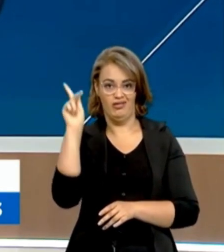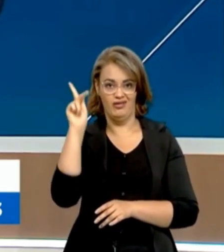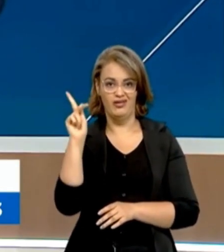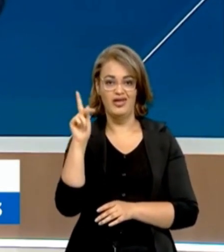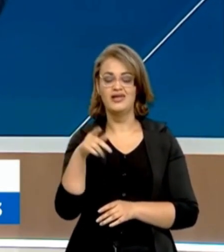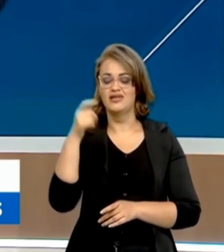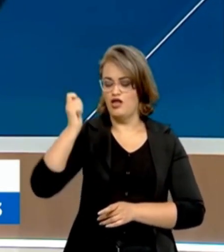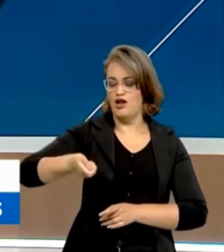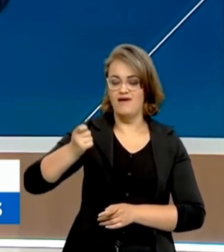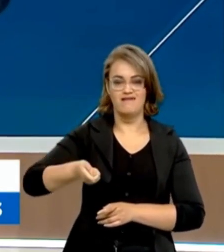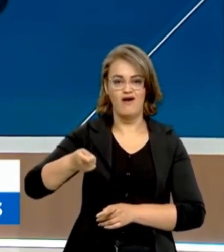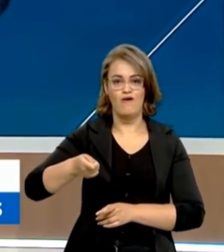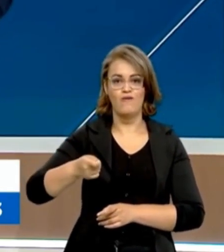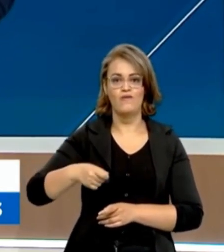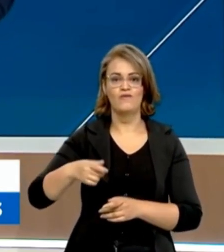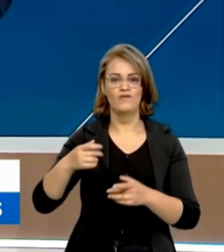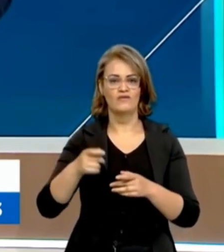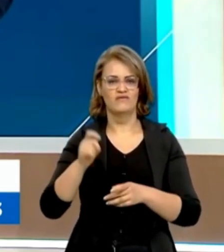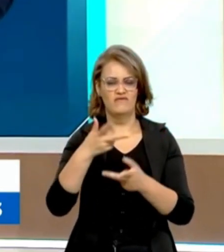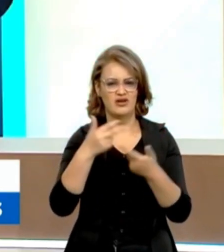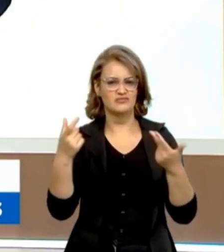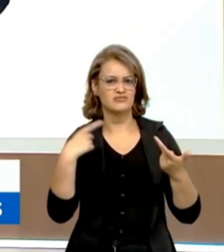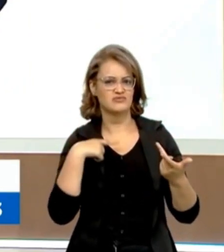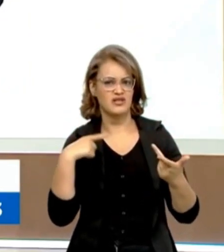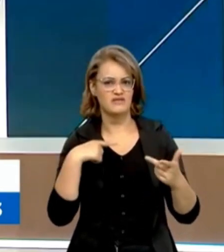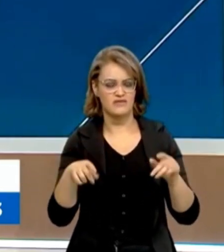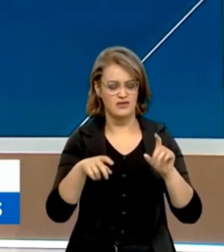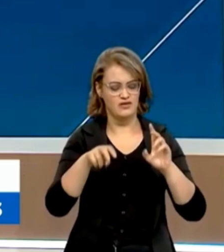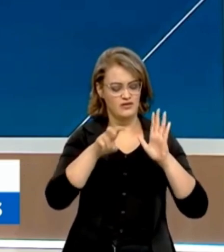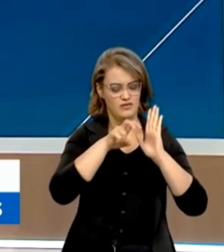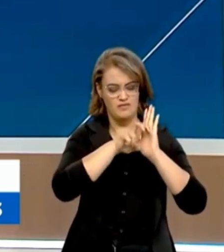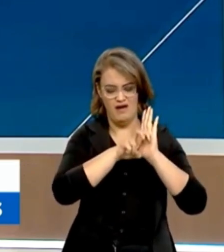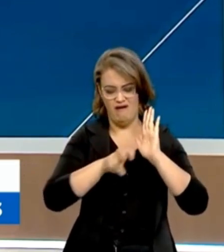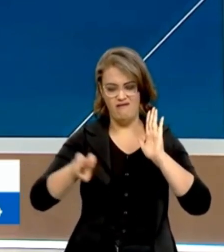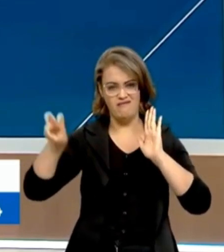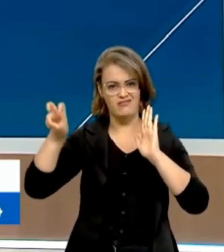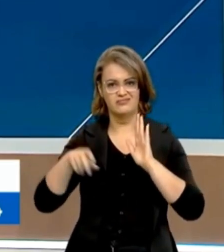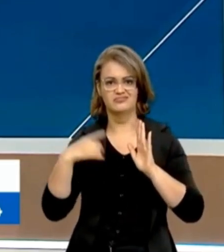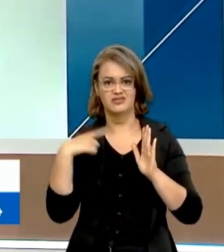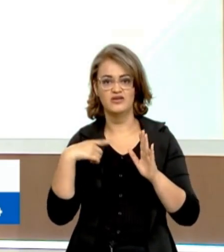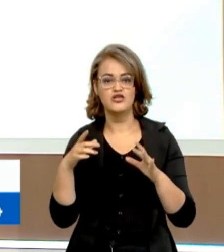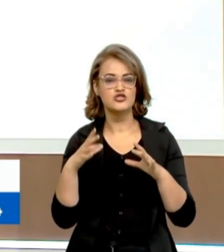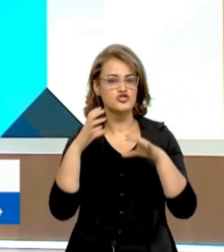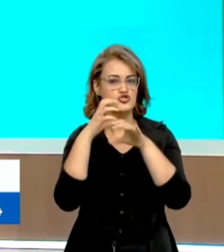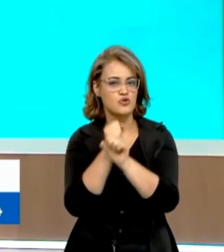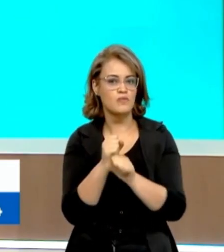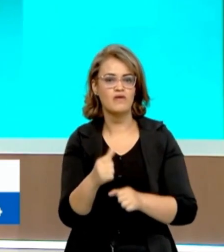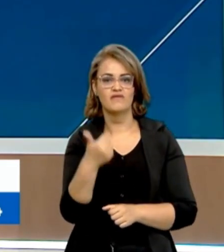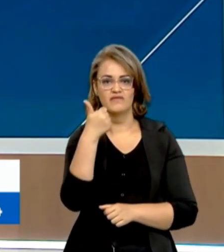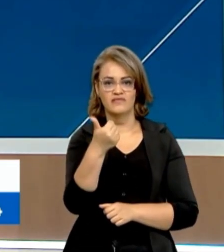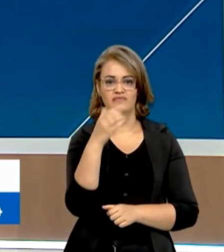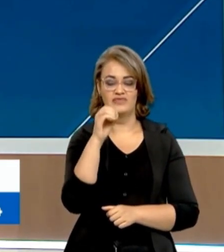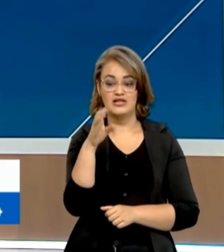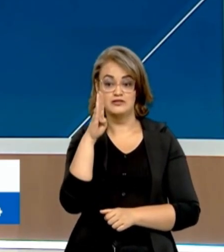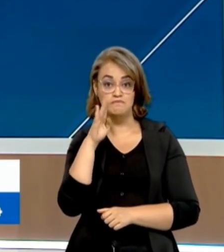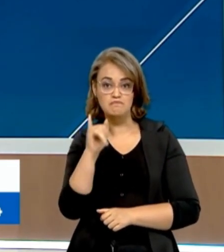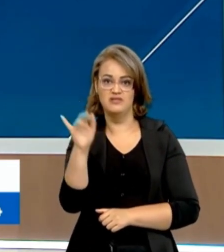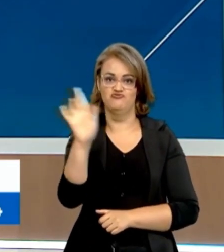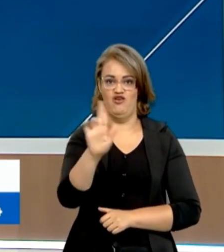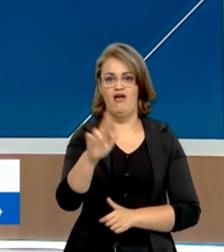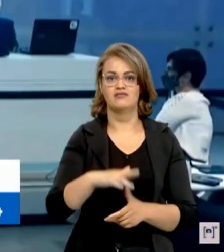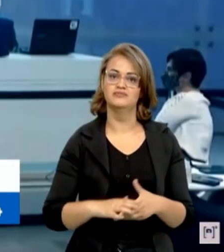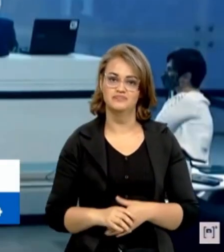22 aeroportos, 5 terminais portuários e o trecho de uma rodovia. Ao todo, foram arrecadados 10 bilhões de